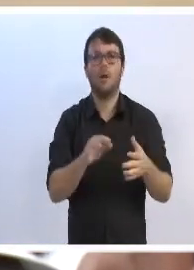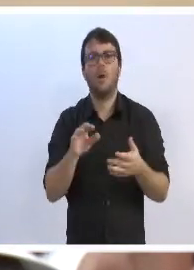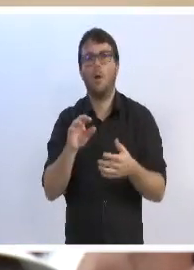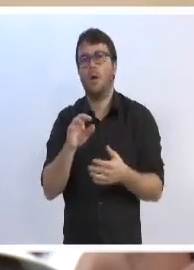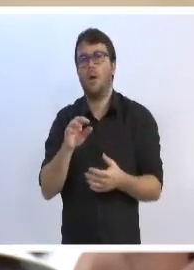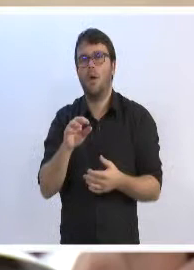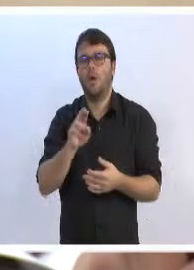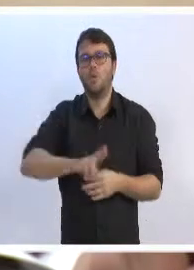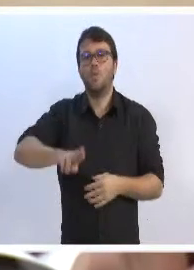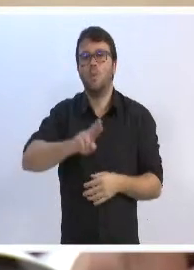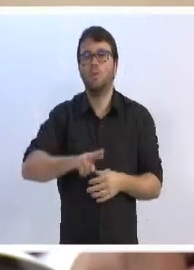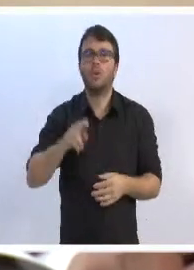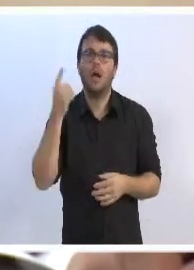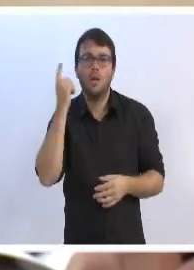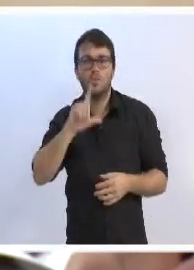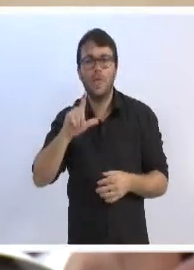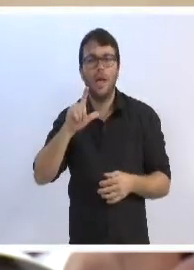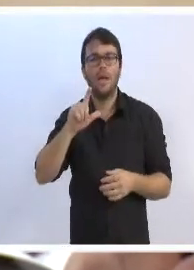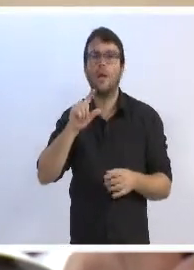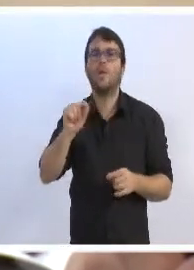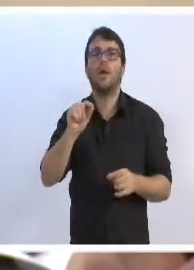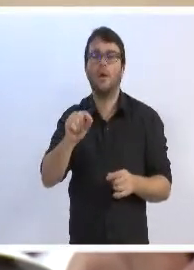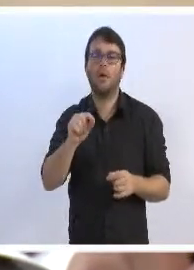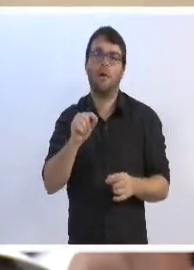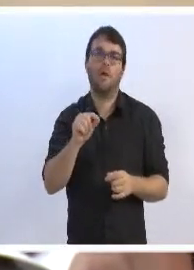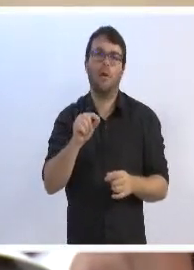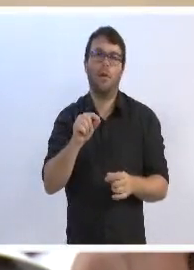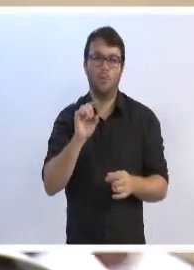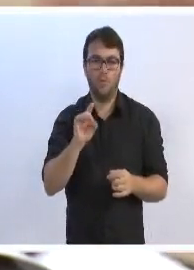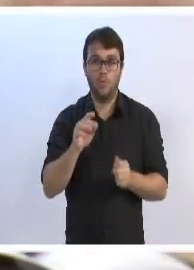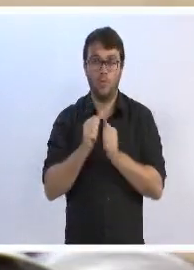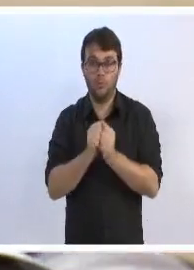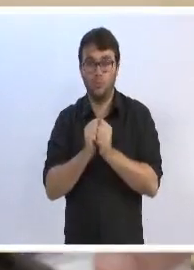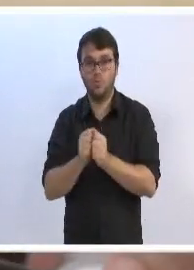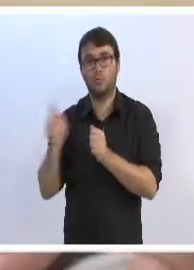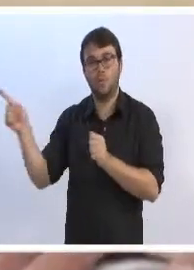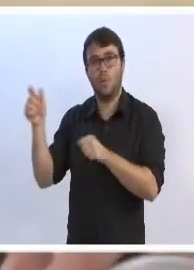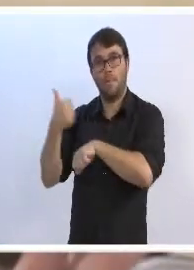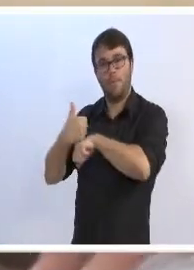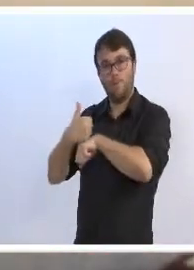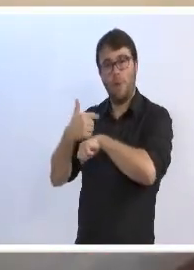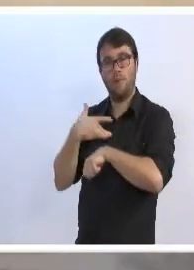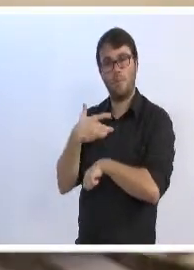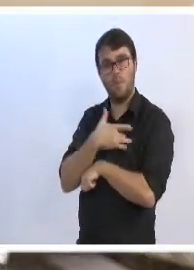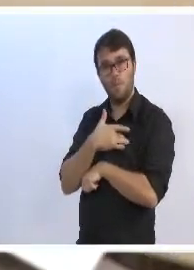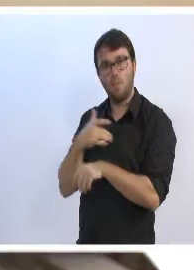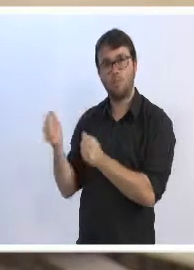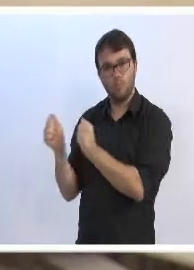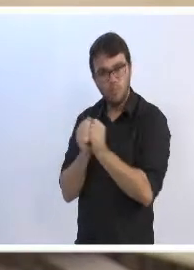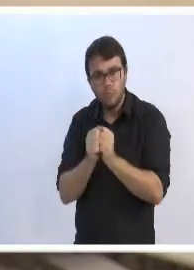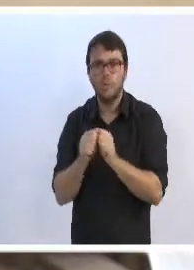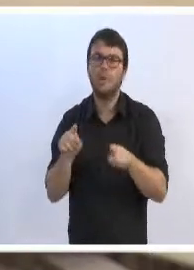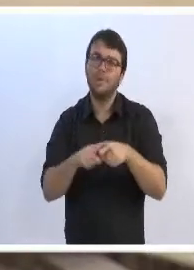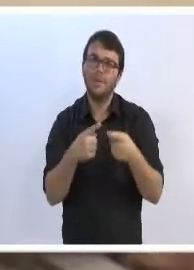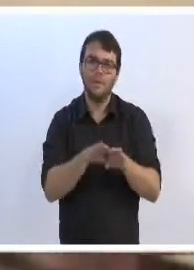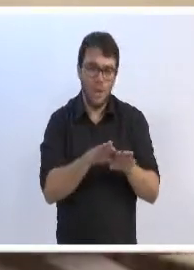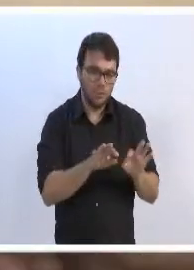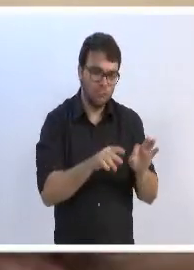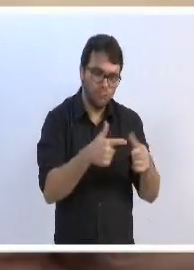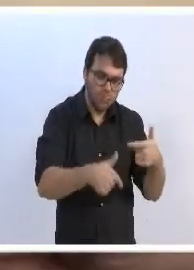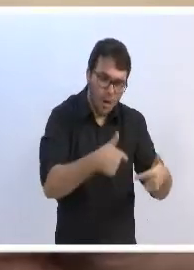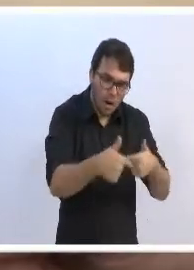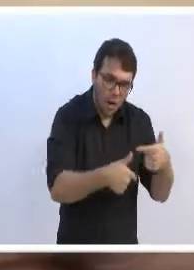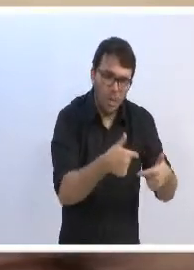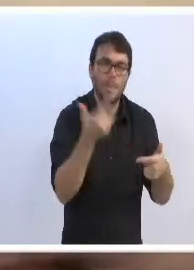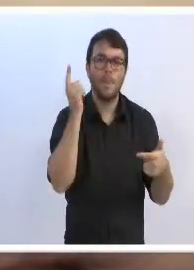que permita que ele não apenas tem o acompanhamento dos profissionais de saúde mas também através dessas ações possam